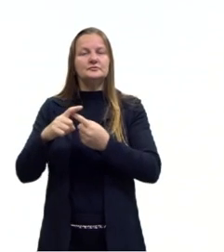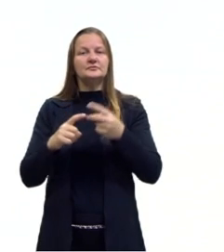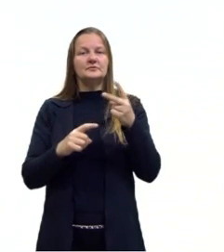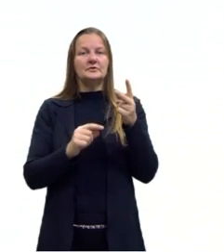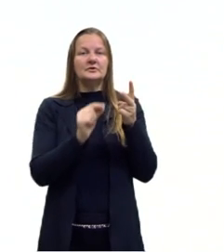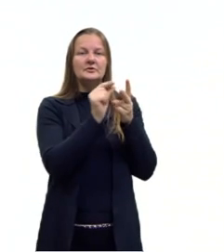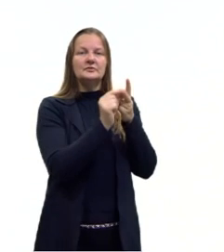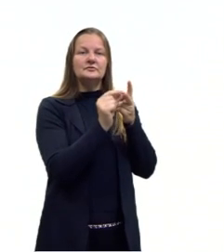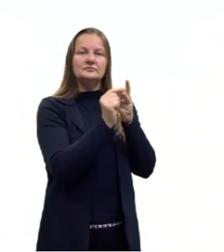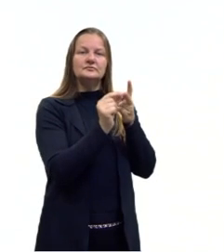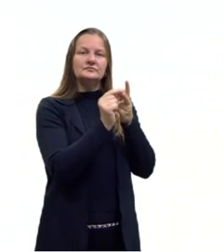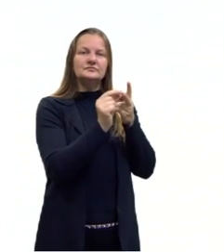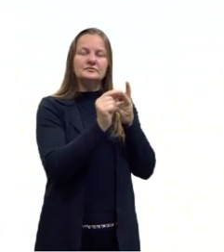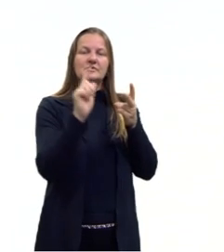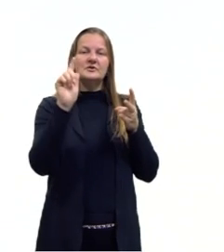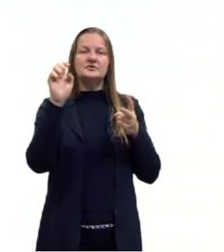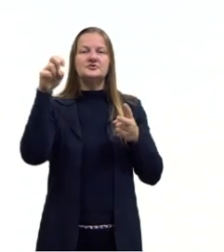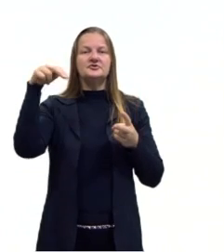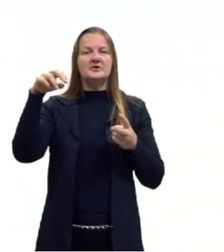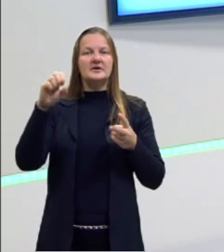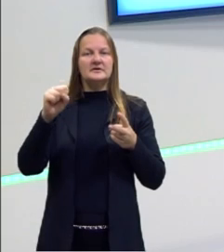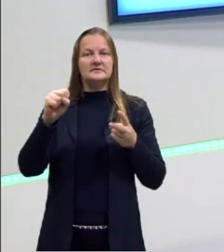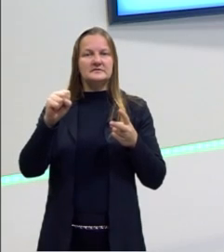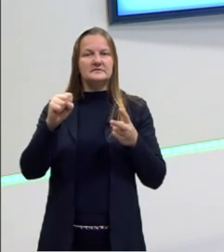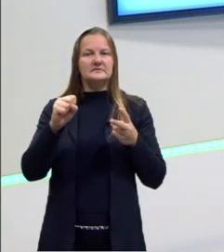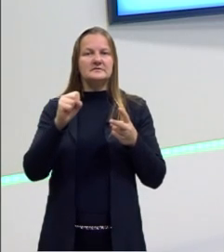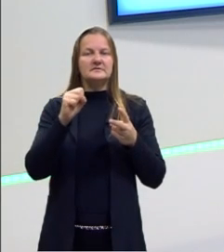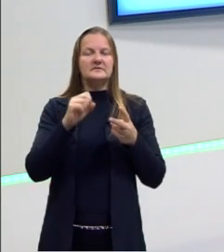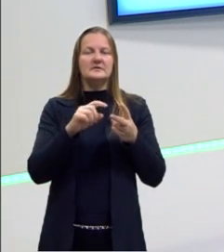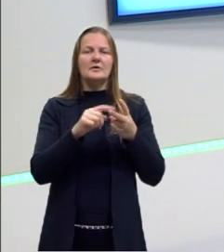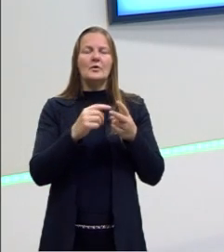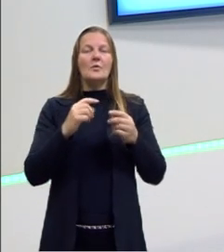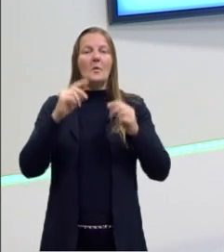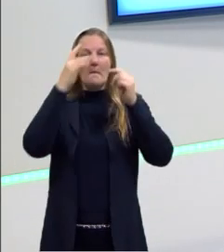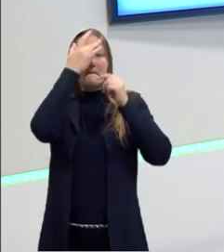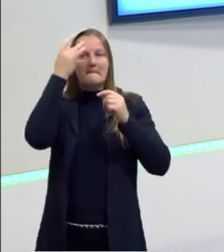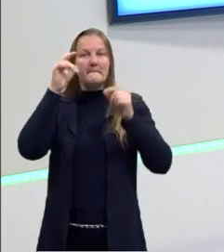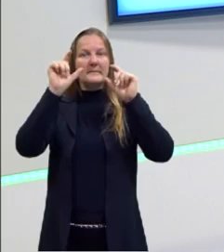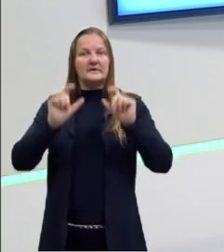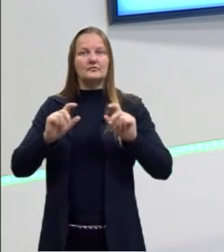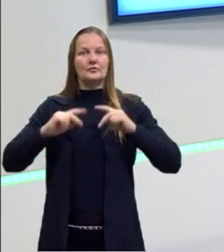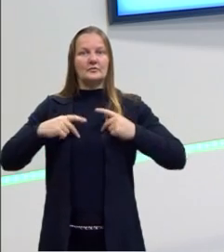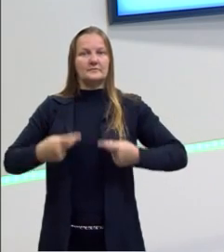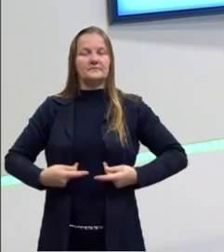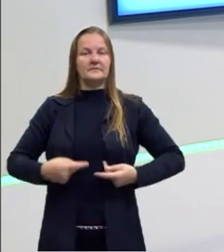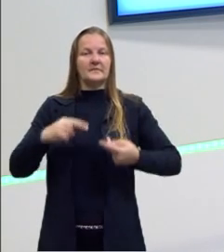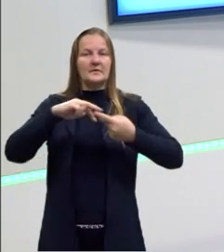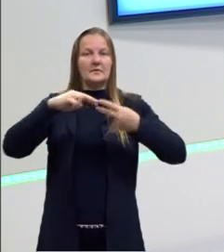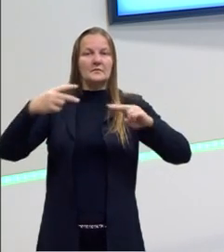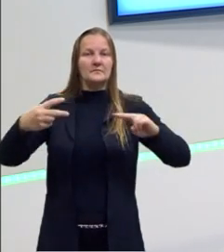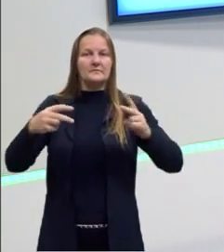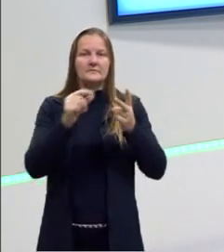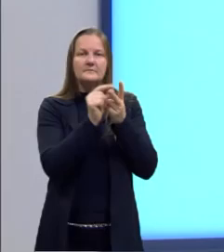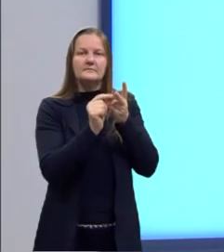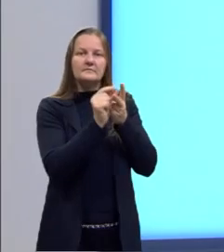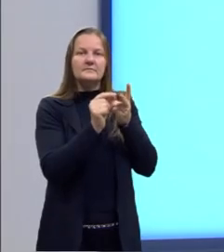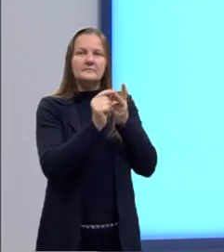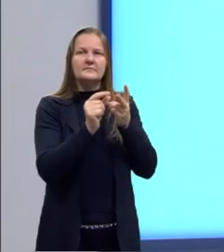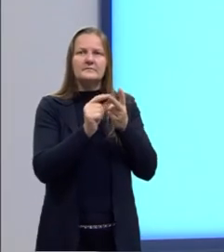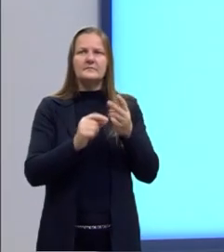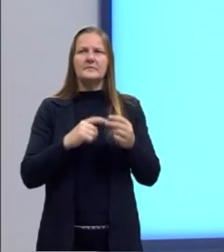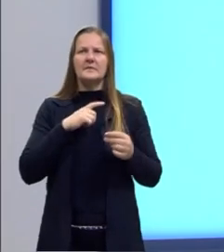nós temos Tá então vamos falar hoje especificamente então na espécie humana no Genoma Humano então aqui é um